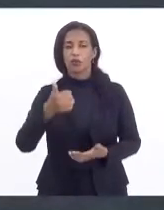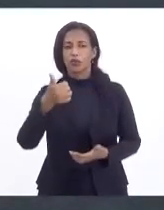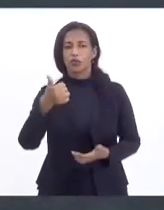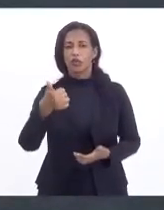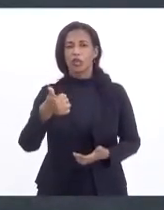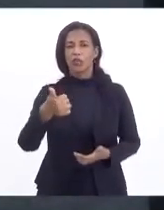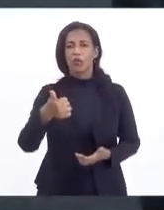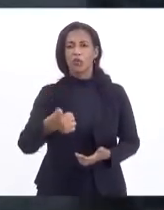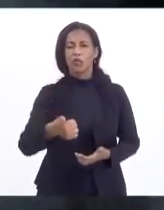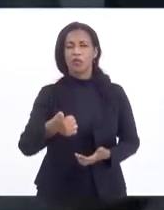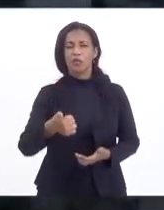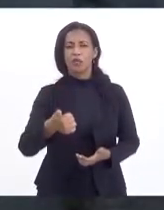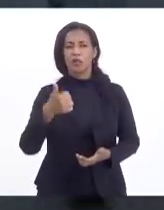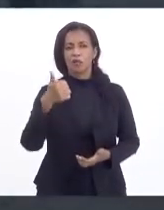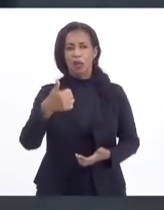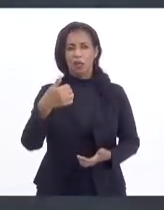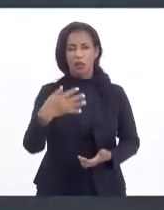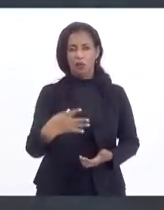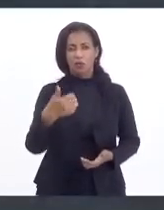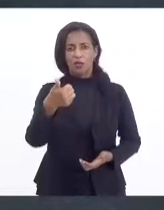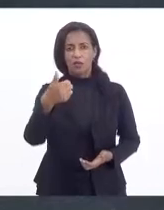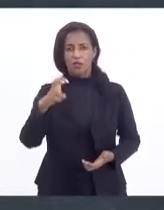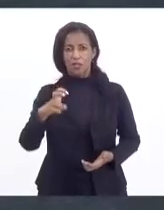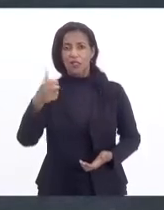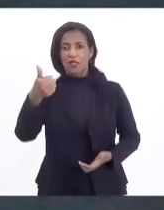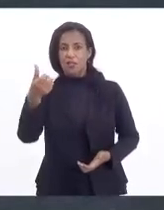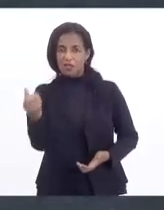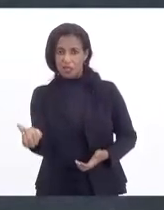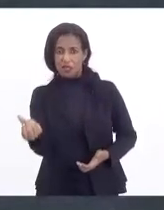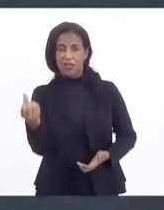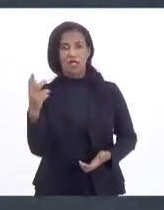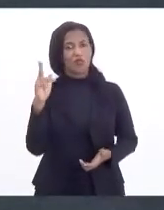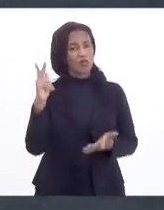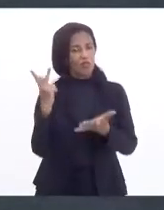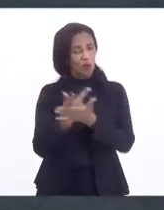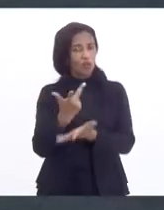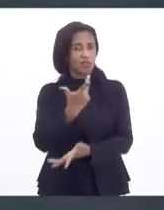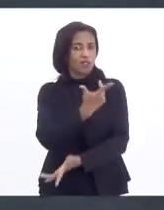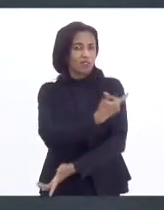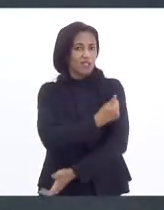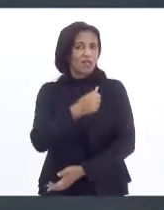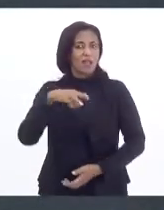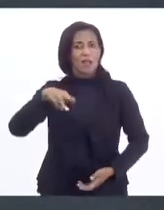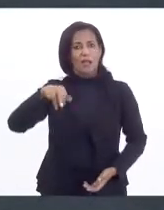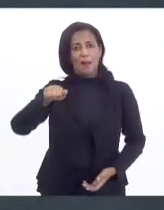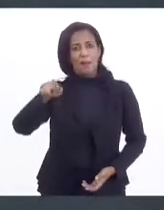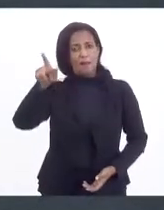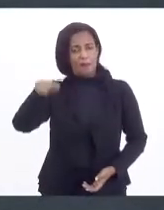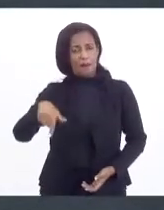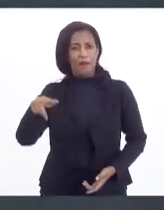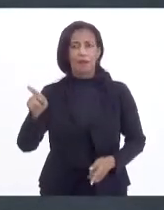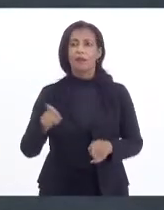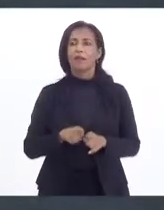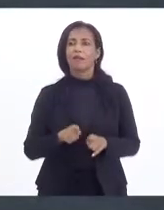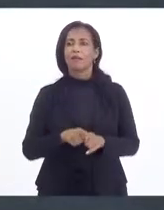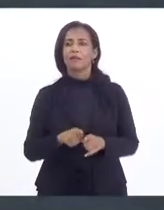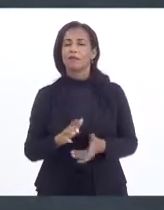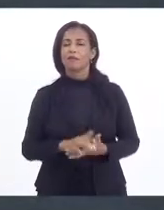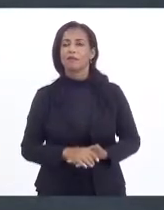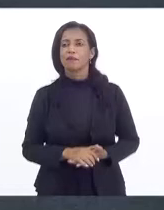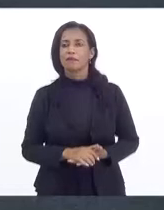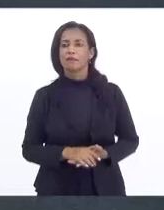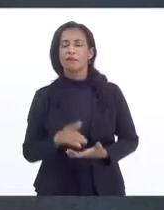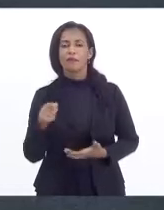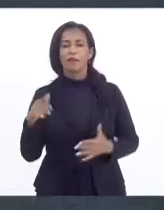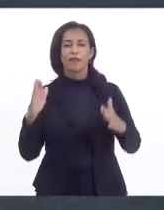15 e 16, a vacinação vai estar ocorrendo na Maré, E a gente traz também um elemento que é central.